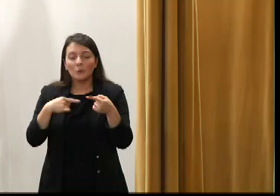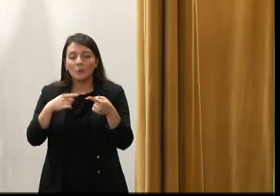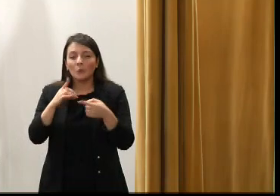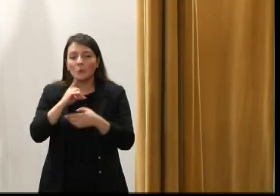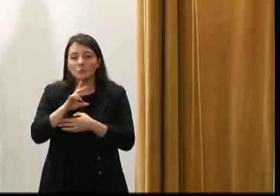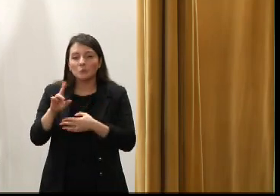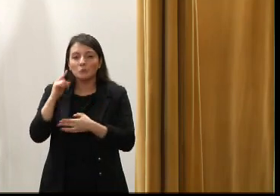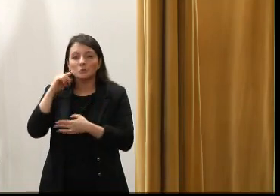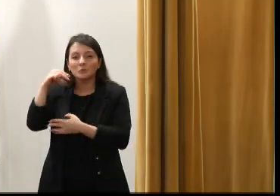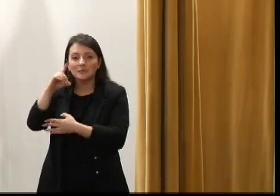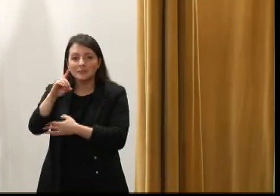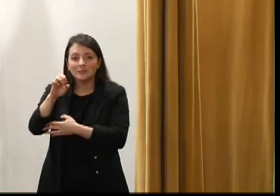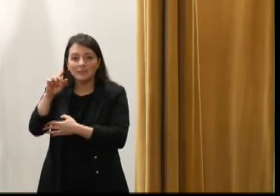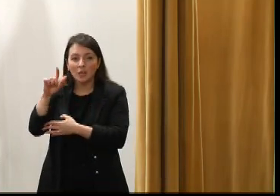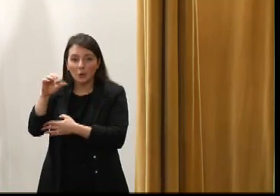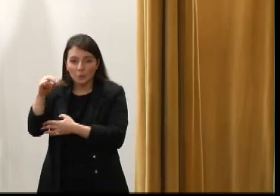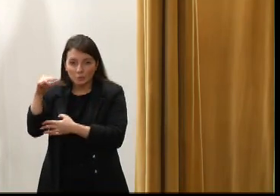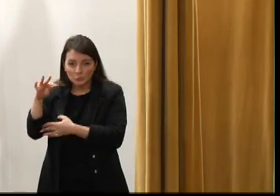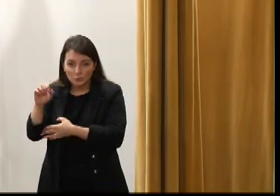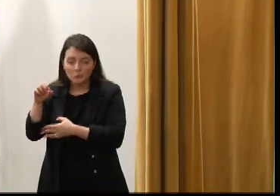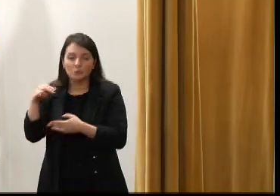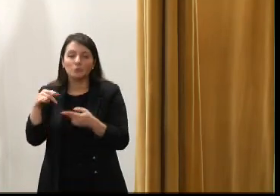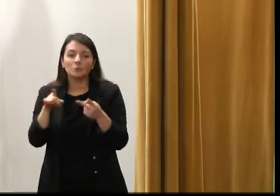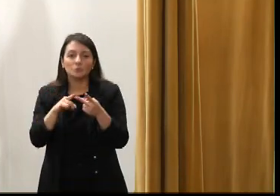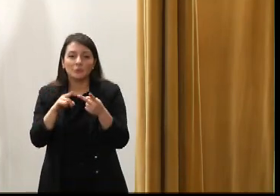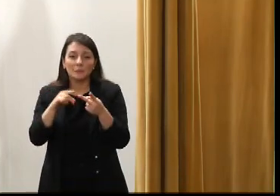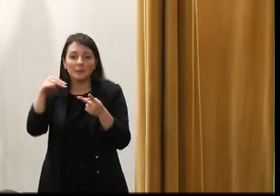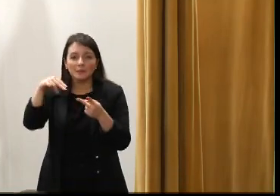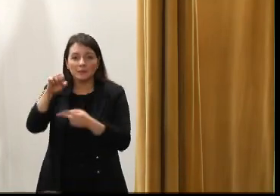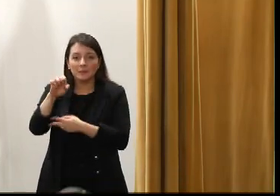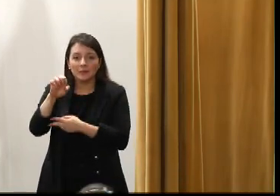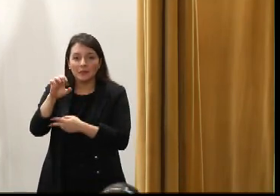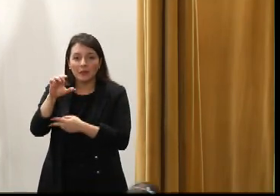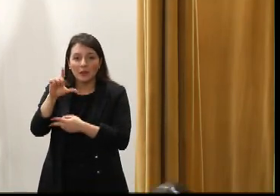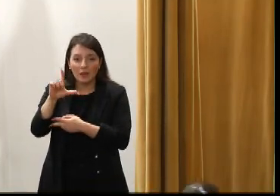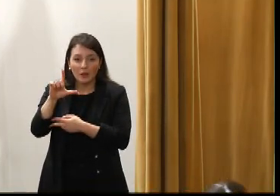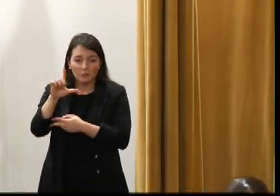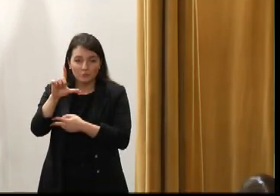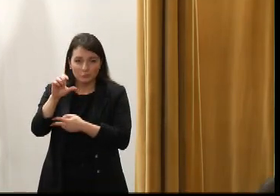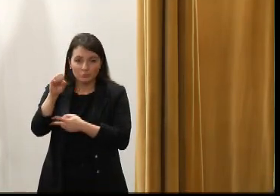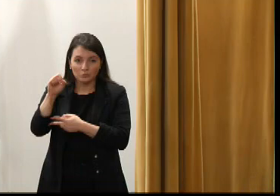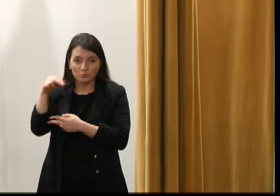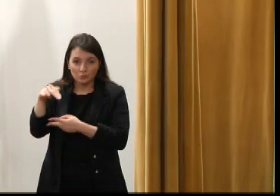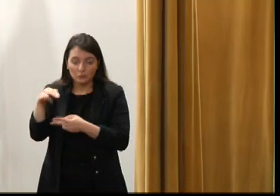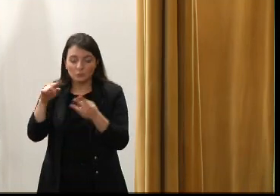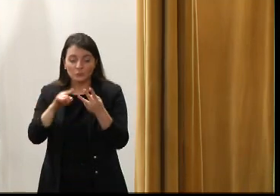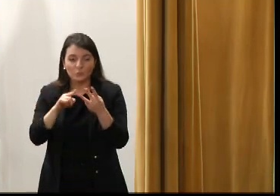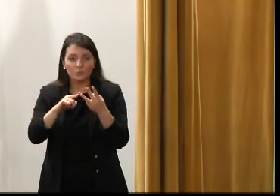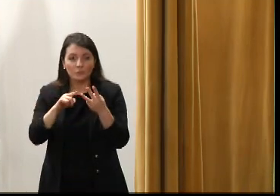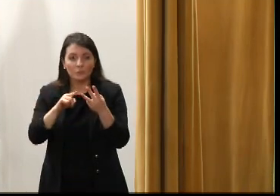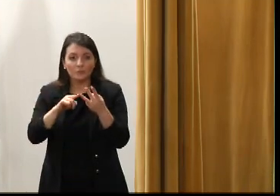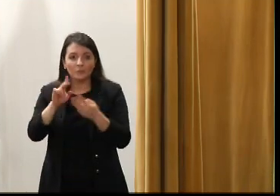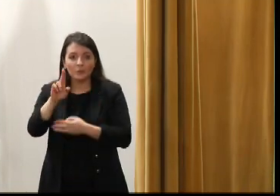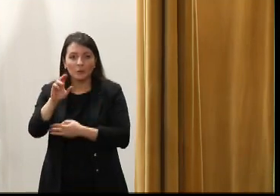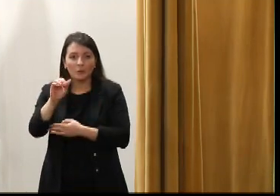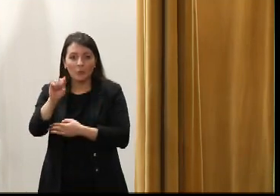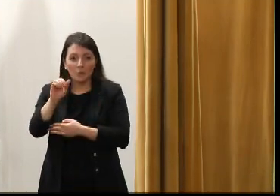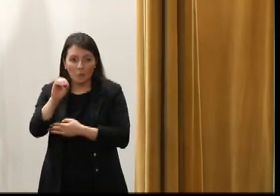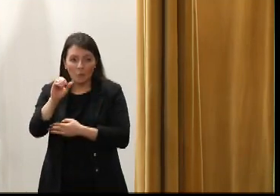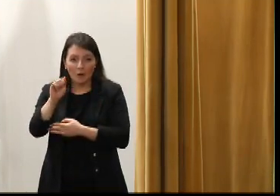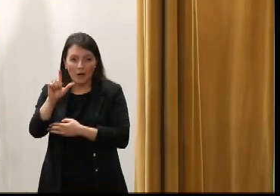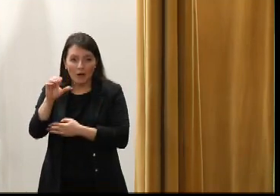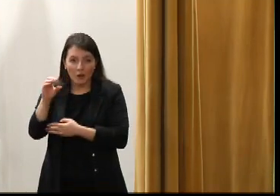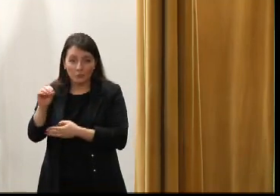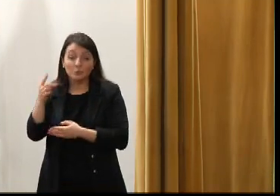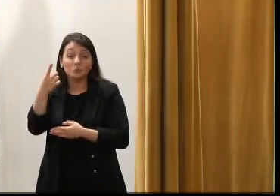de Carvalho, em seguida pelo Dr. Nelson Ferreira Fontoura, e terminando com o Dr. Rualdo Menegatti. Serão 15 minutos